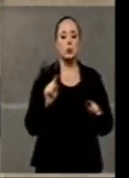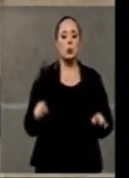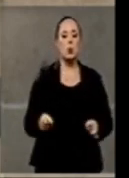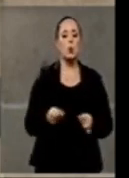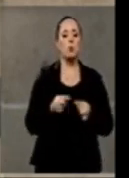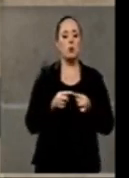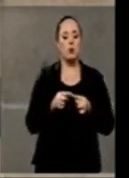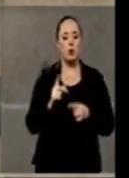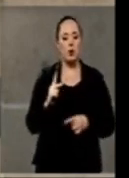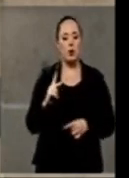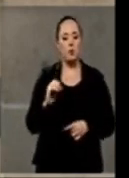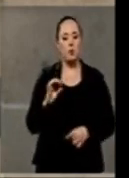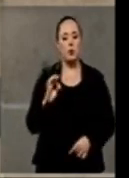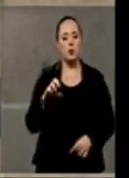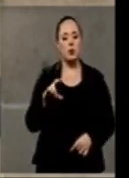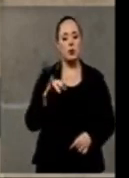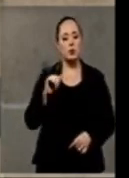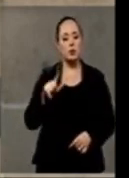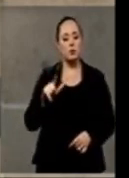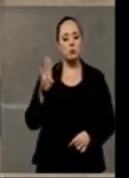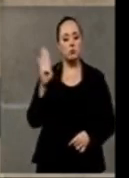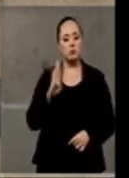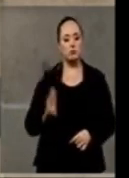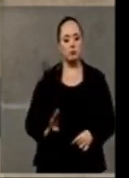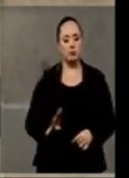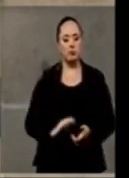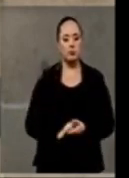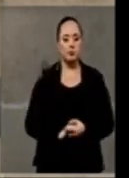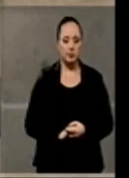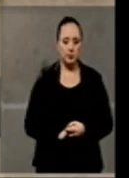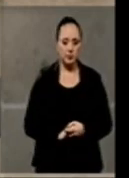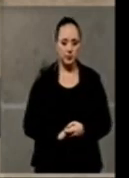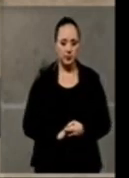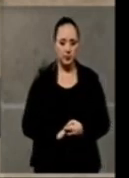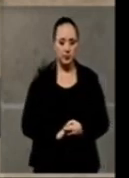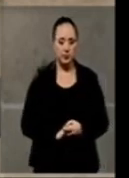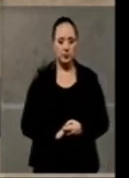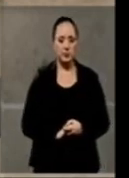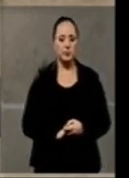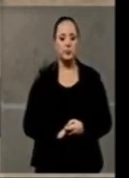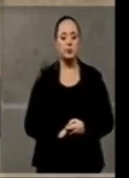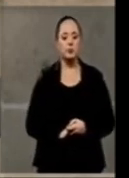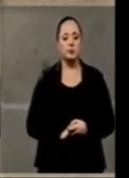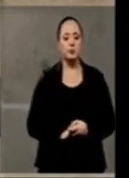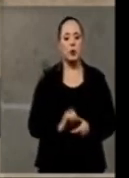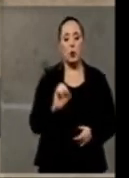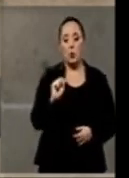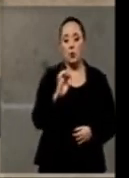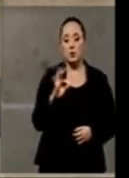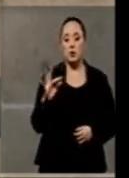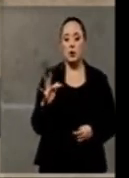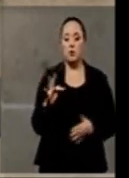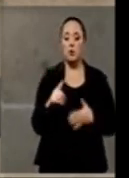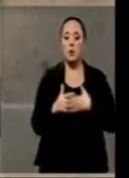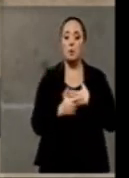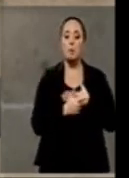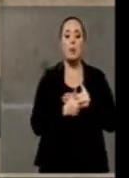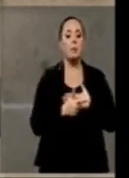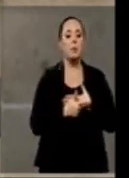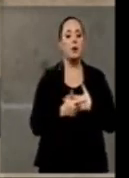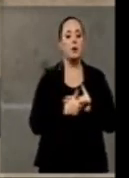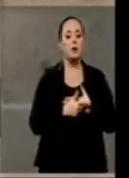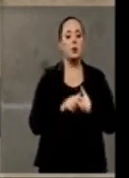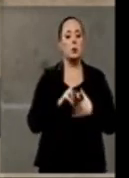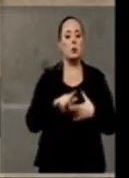potencialidades físicas e humanas o papel desta suprema corte não será a